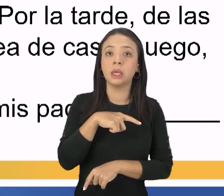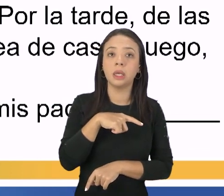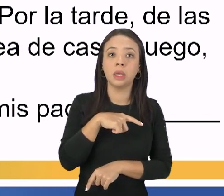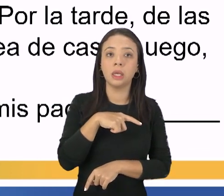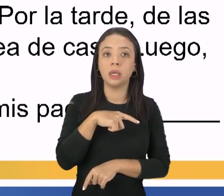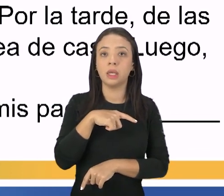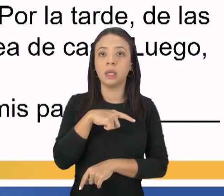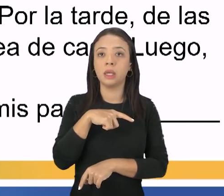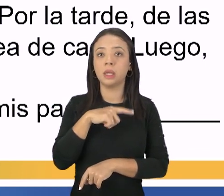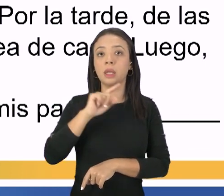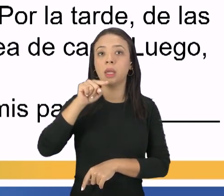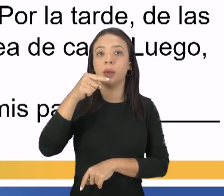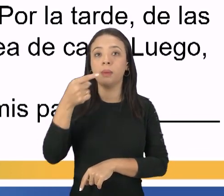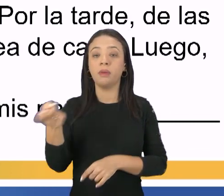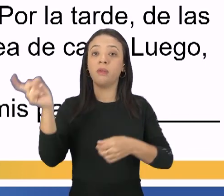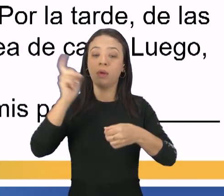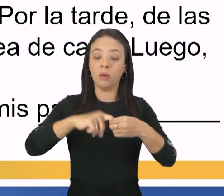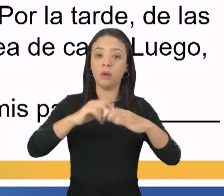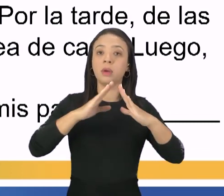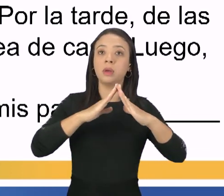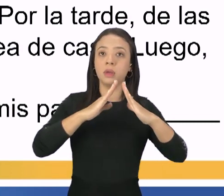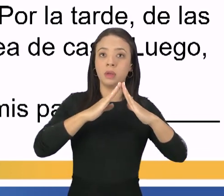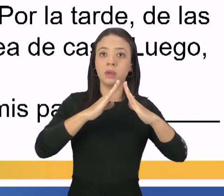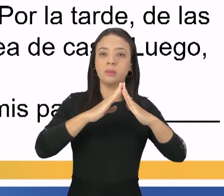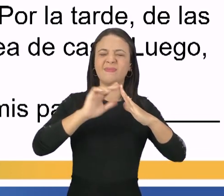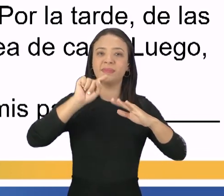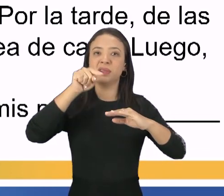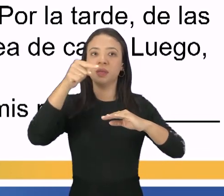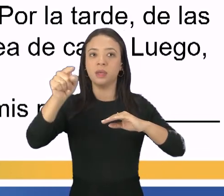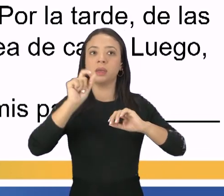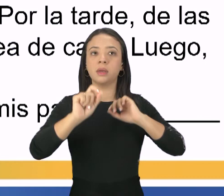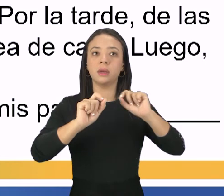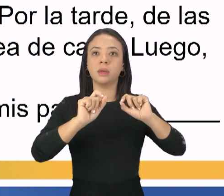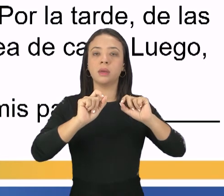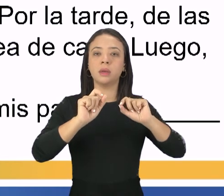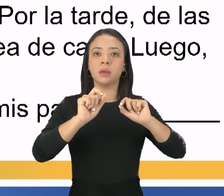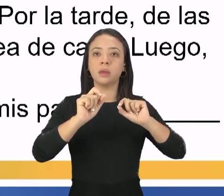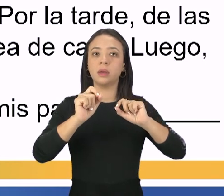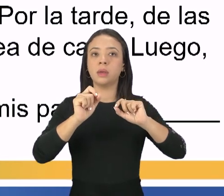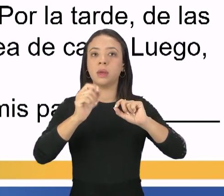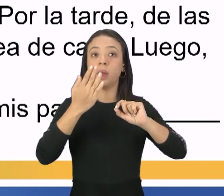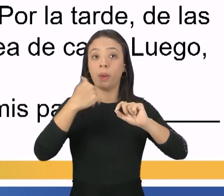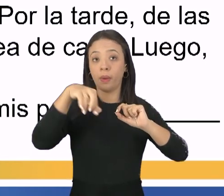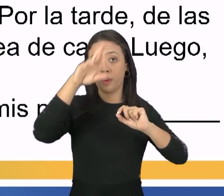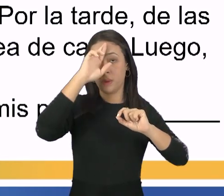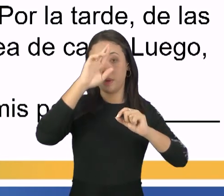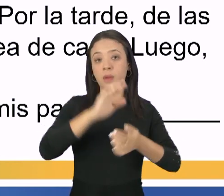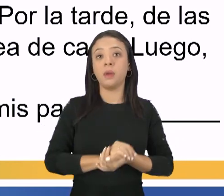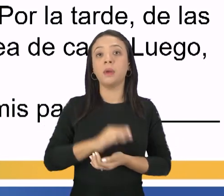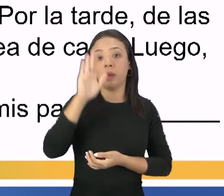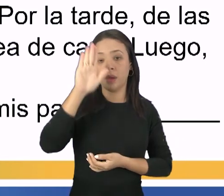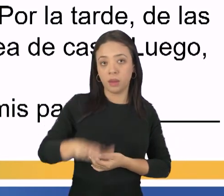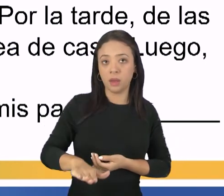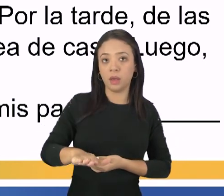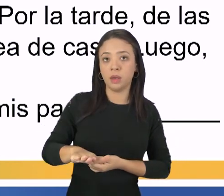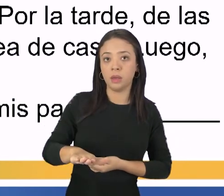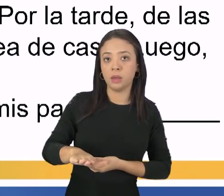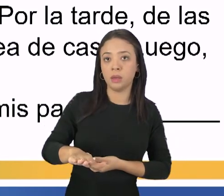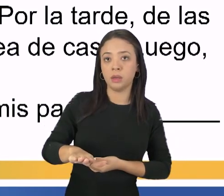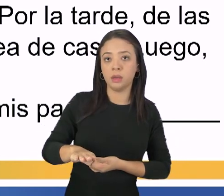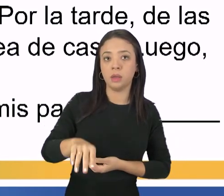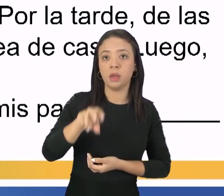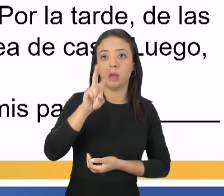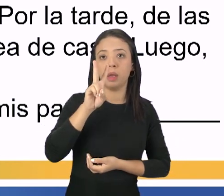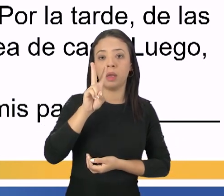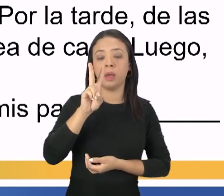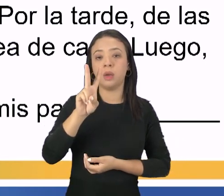às 12, depois da classe, volto à minha casa, né, e depois almoço. E por la tarde, às 2:30, eu